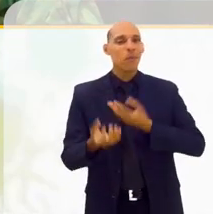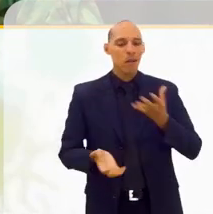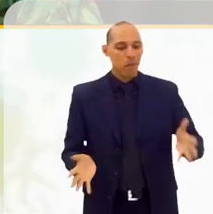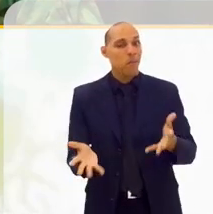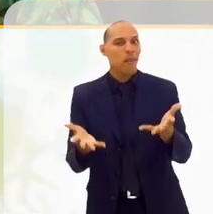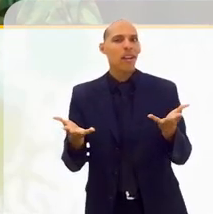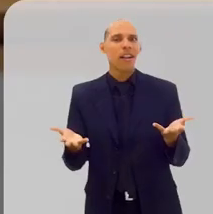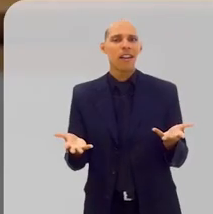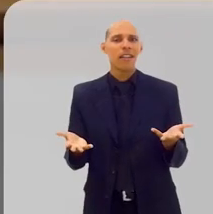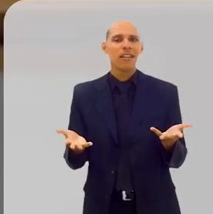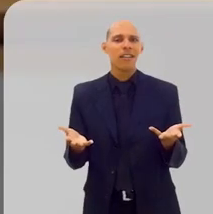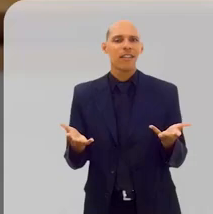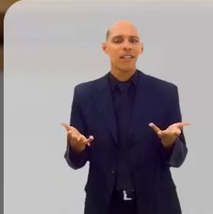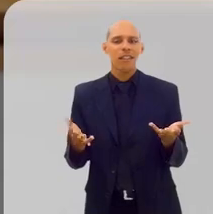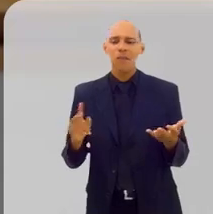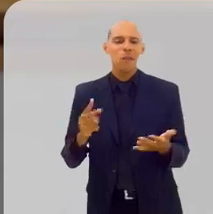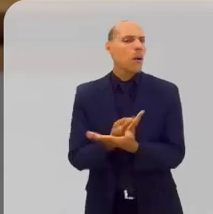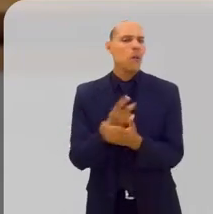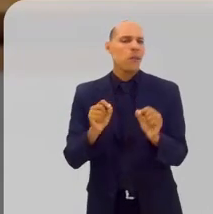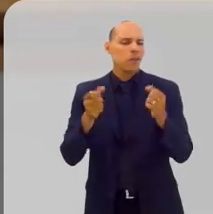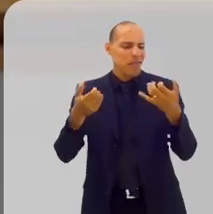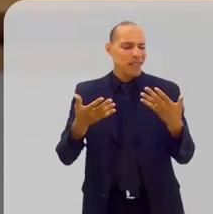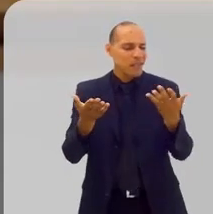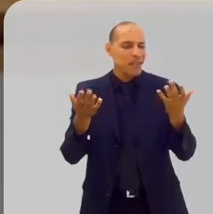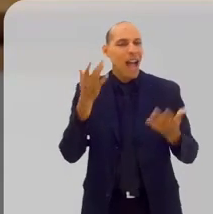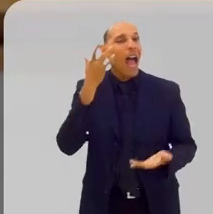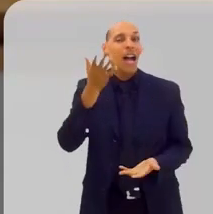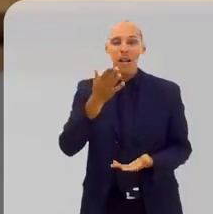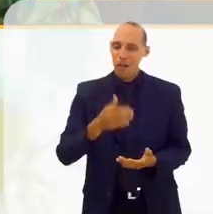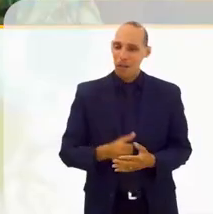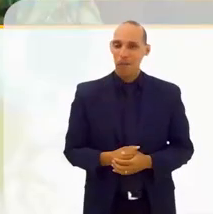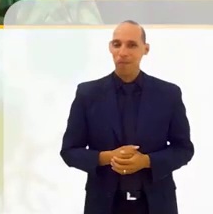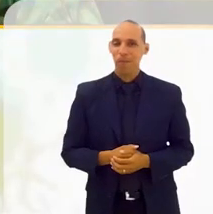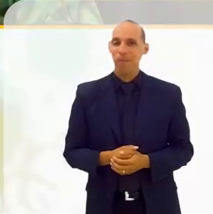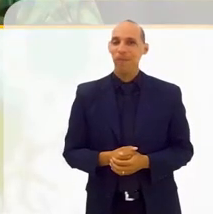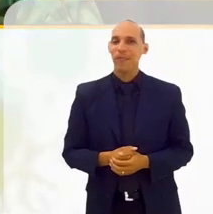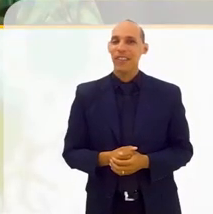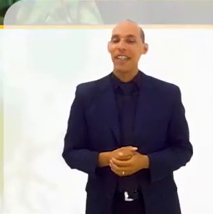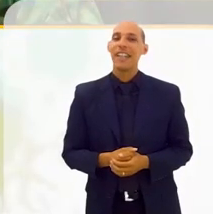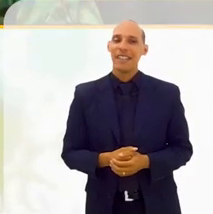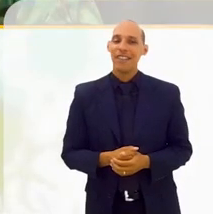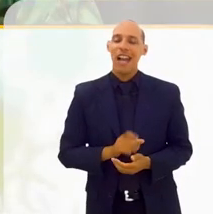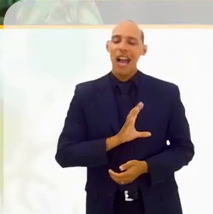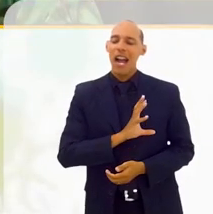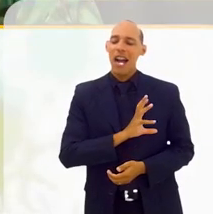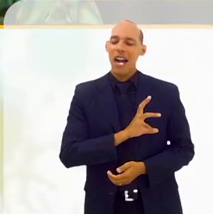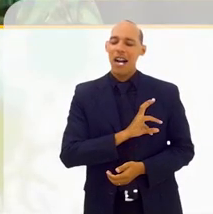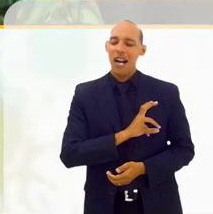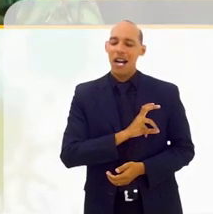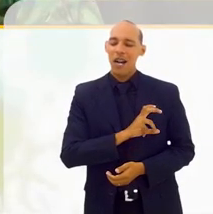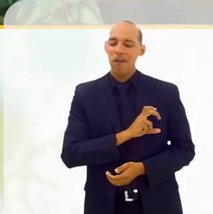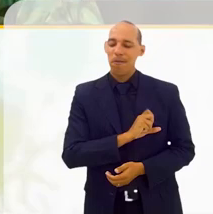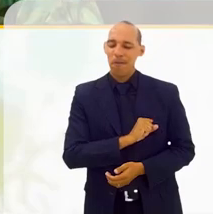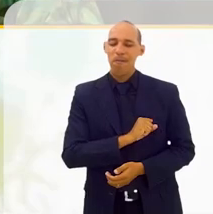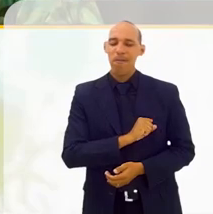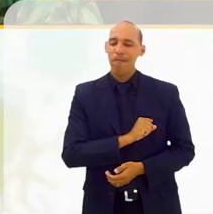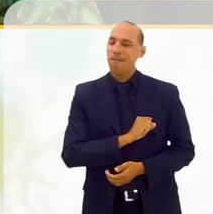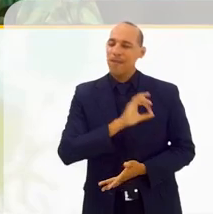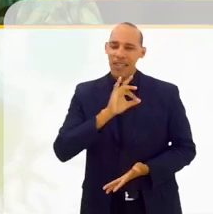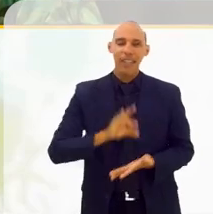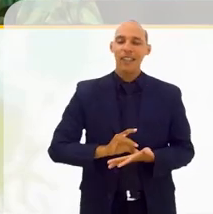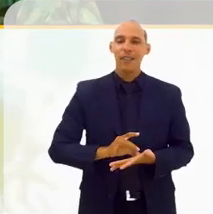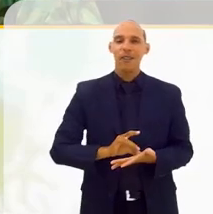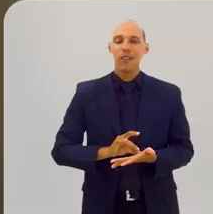poemas que que você acha que aconteceu ali é um amor incondicional Engraçado